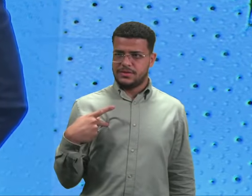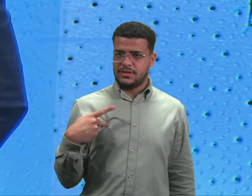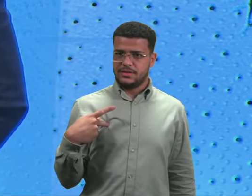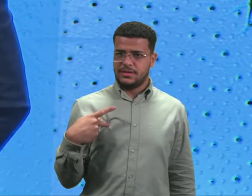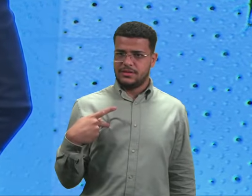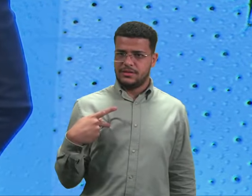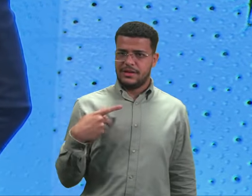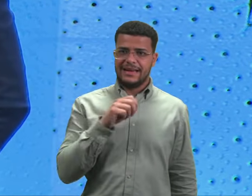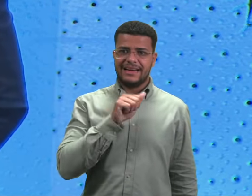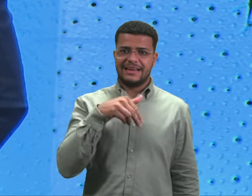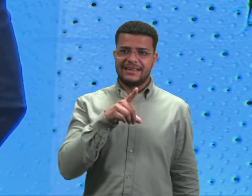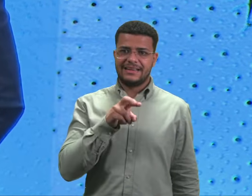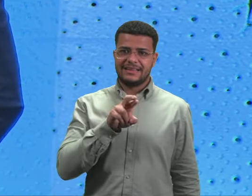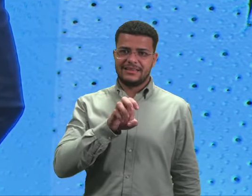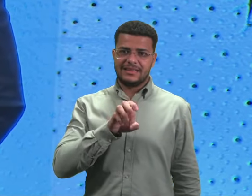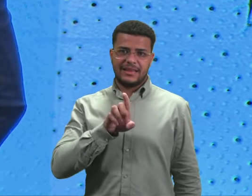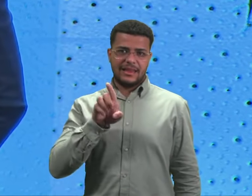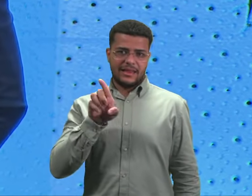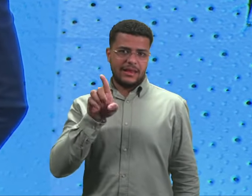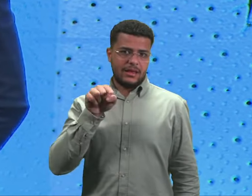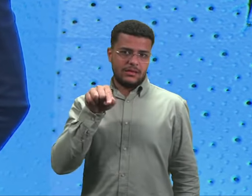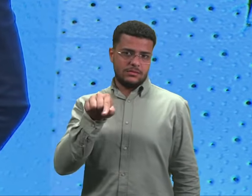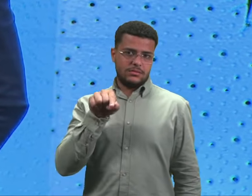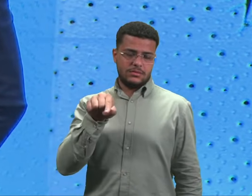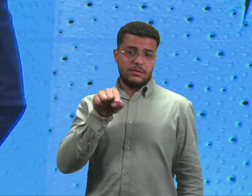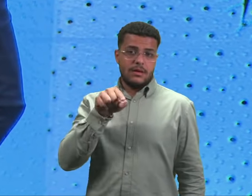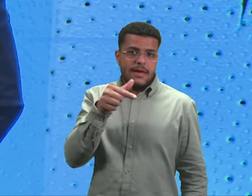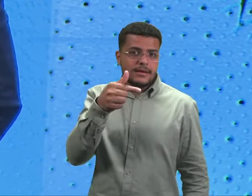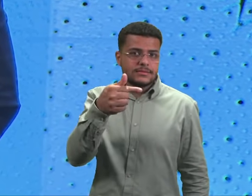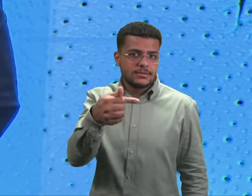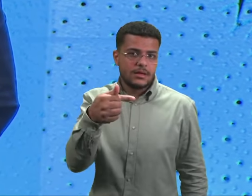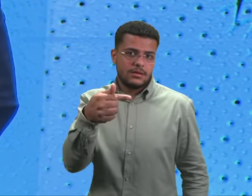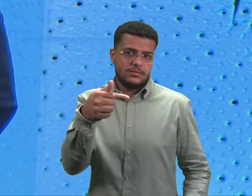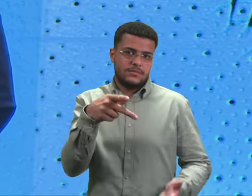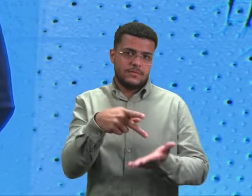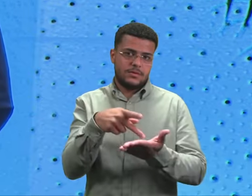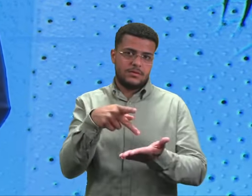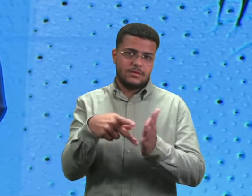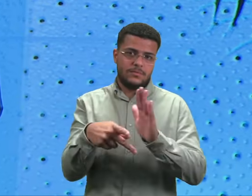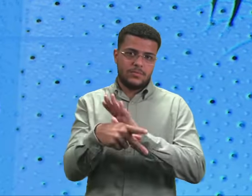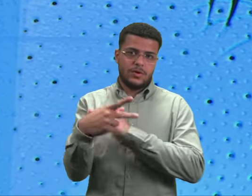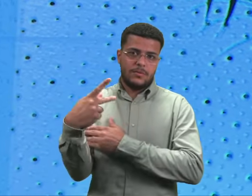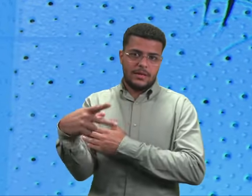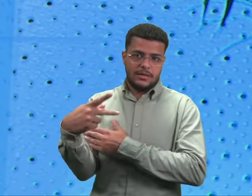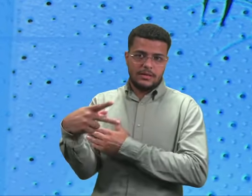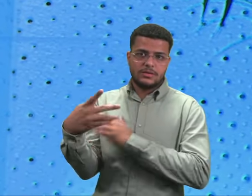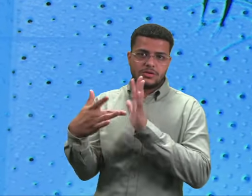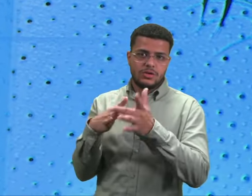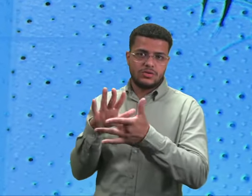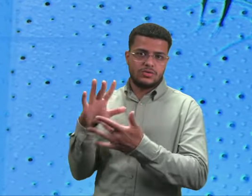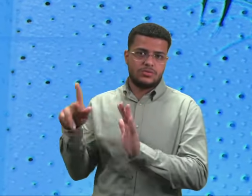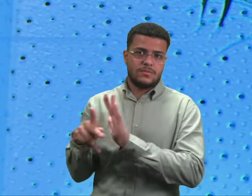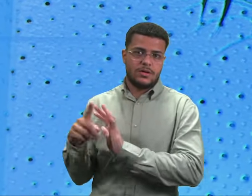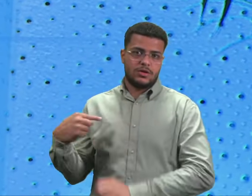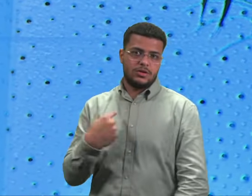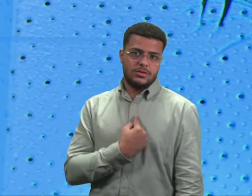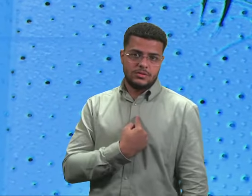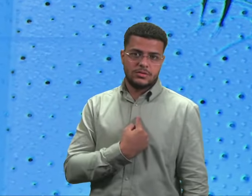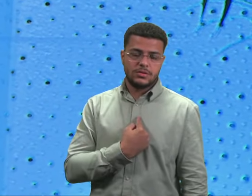Jesus. São sete verdades de Jesus para nós. Judas,